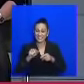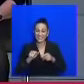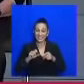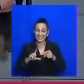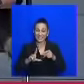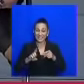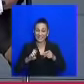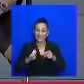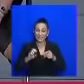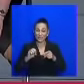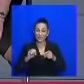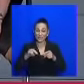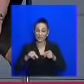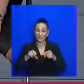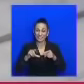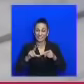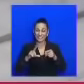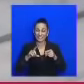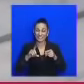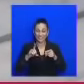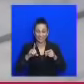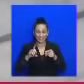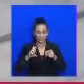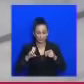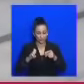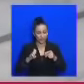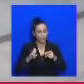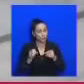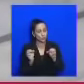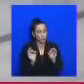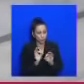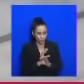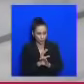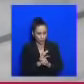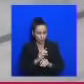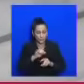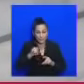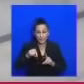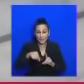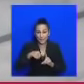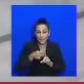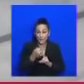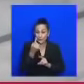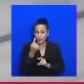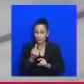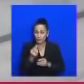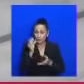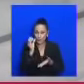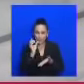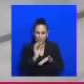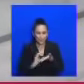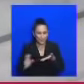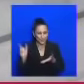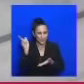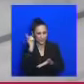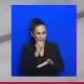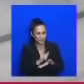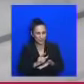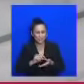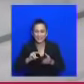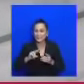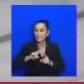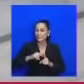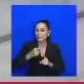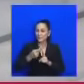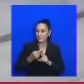Leonilde Chaves. Tudo pronto? Você tem mais uma chance de ganhar na Dupla Cena. Sorteio